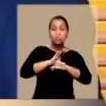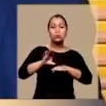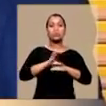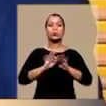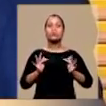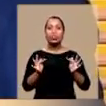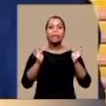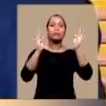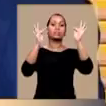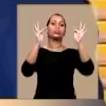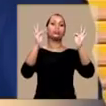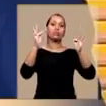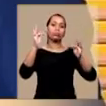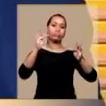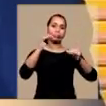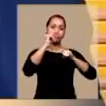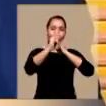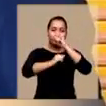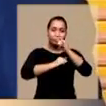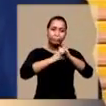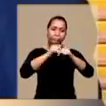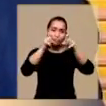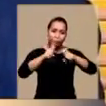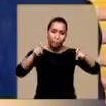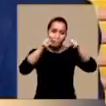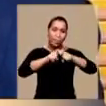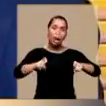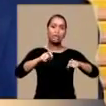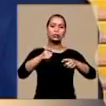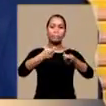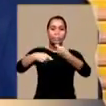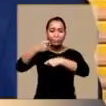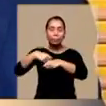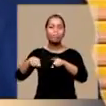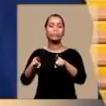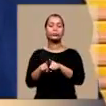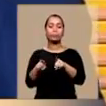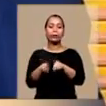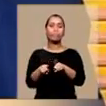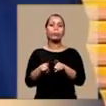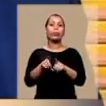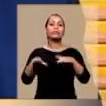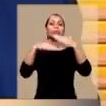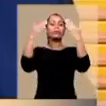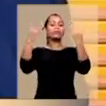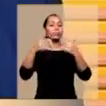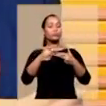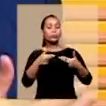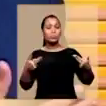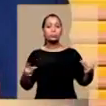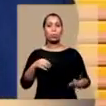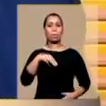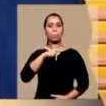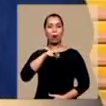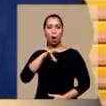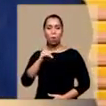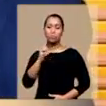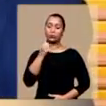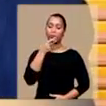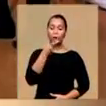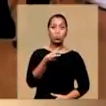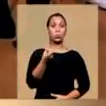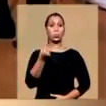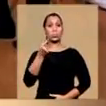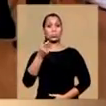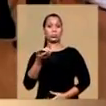curso de tecnologia em informática para negócios ou tecnologia em análise e desenvolvimento de sistemas, que nem o Marcos disse, né? Que